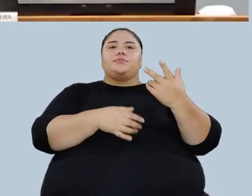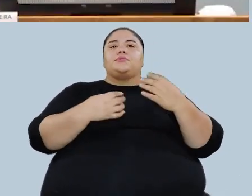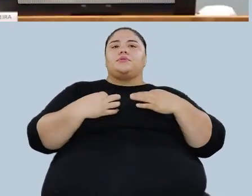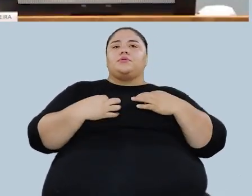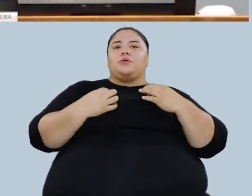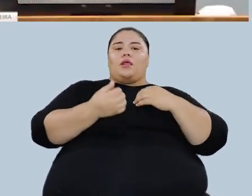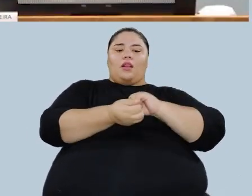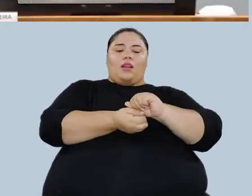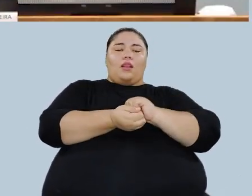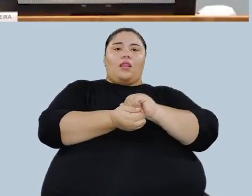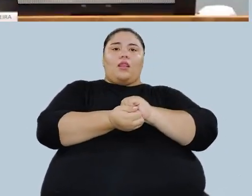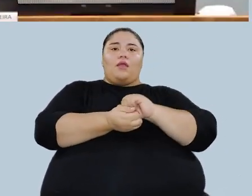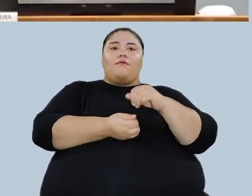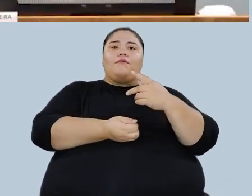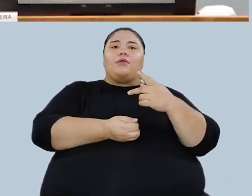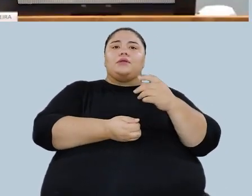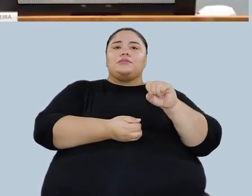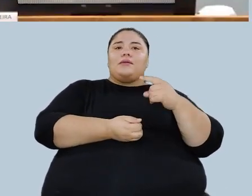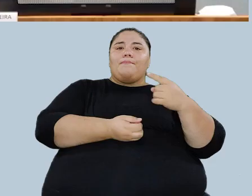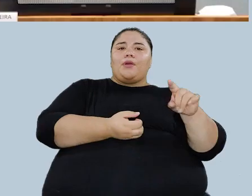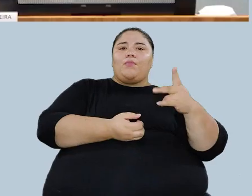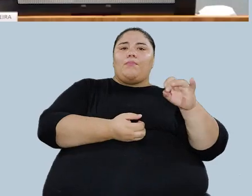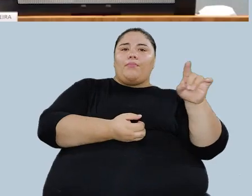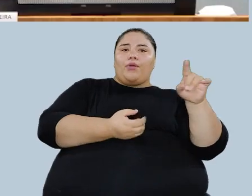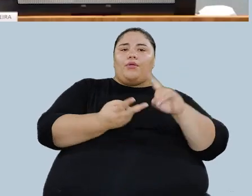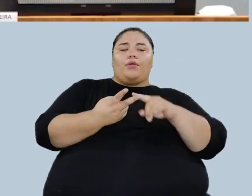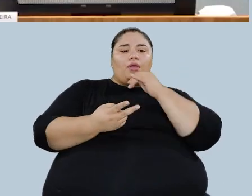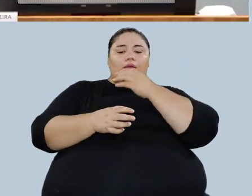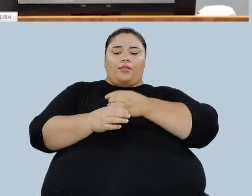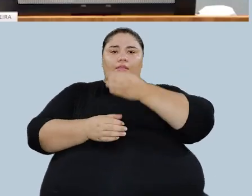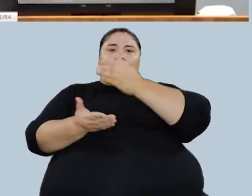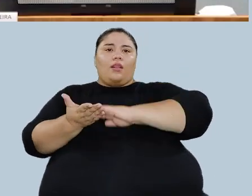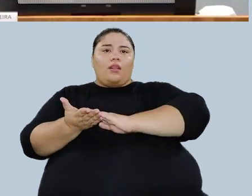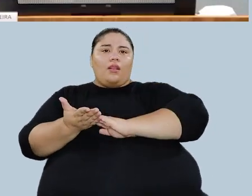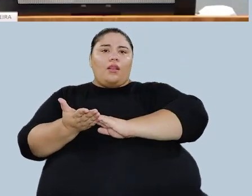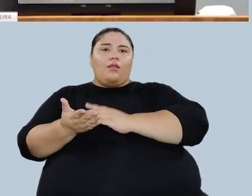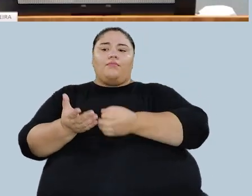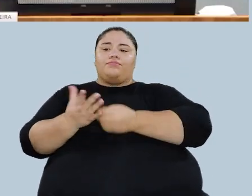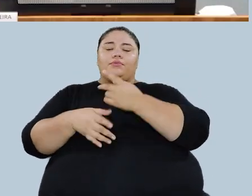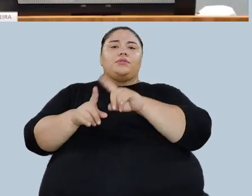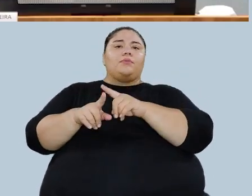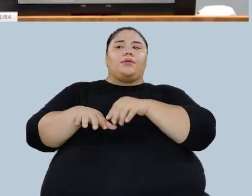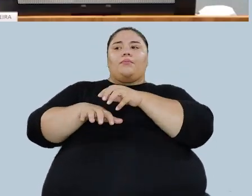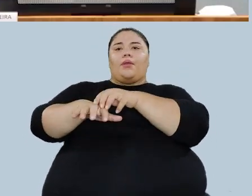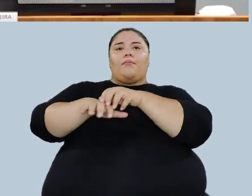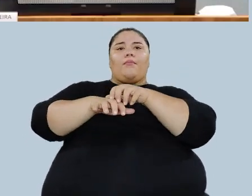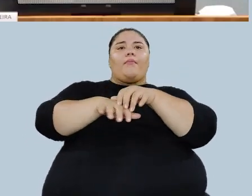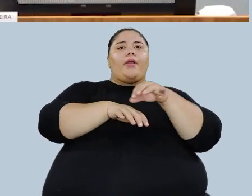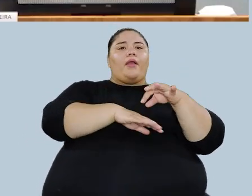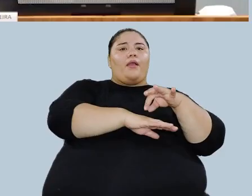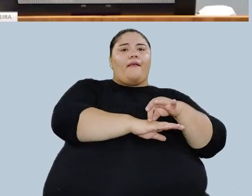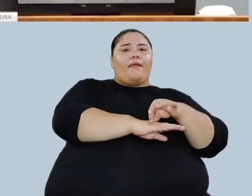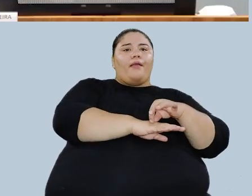pó, de detergente, porque é a forma que ele tem para usar os créditos, quando ele é um exportador de carne, por